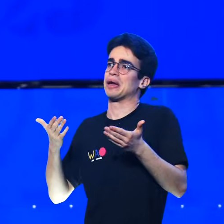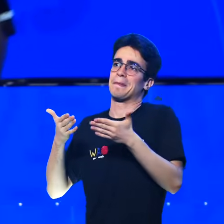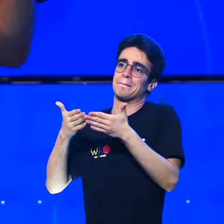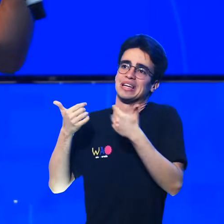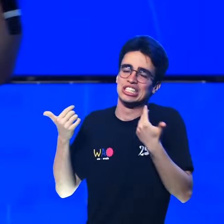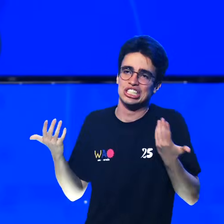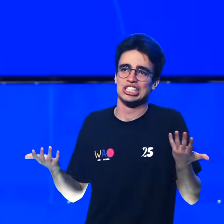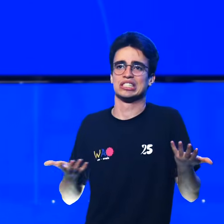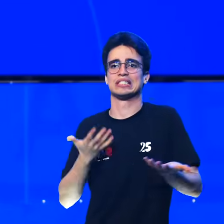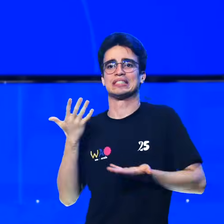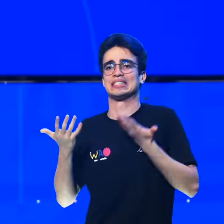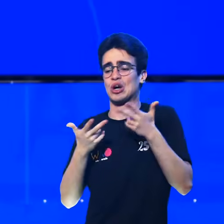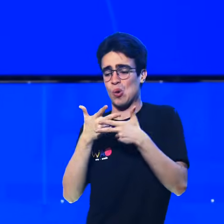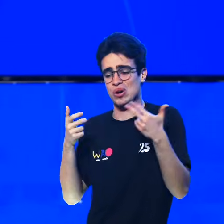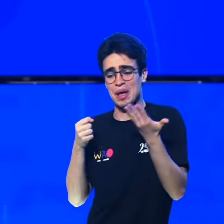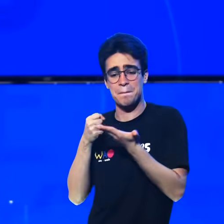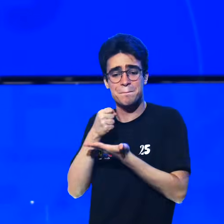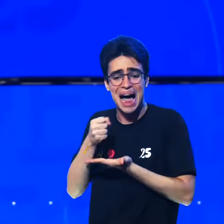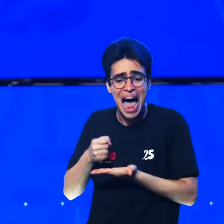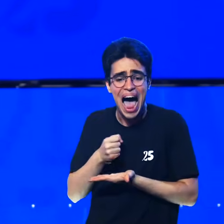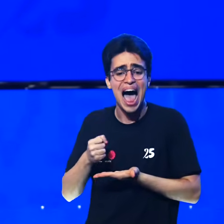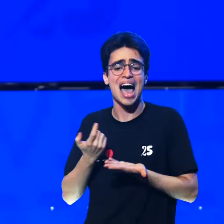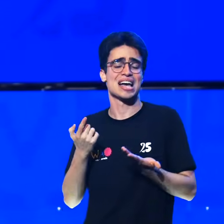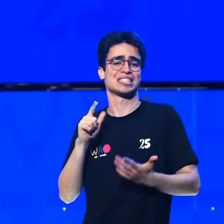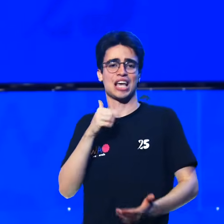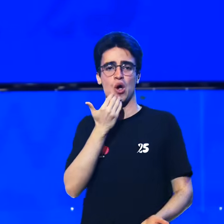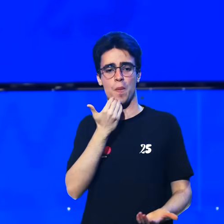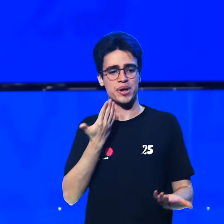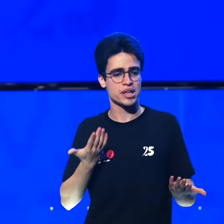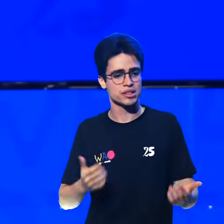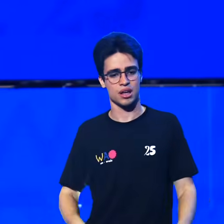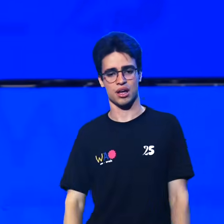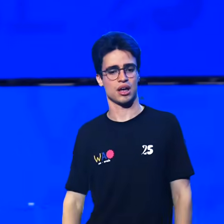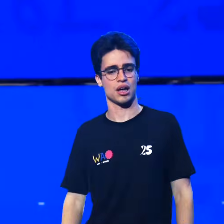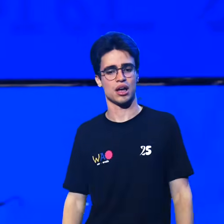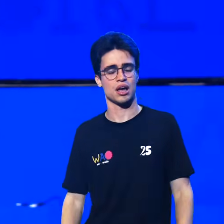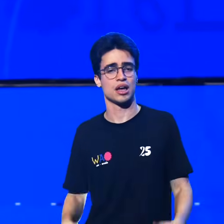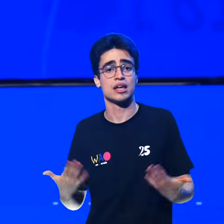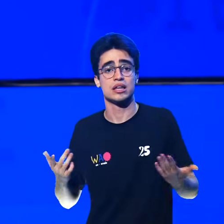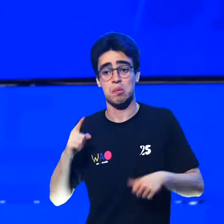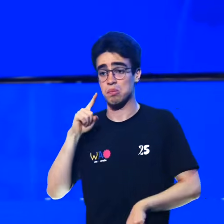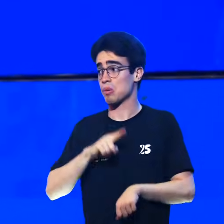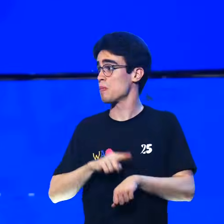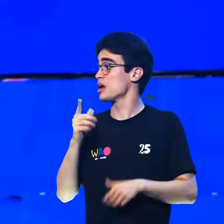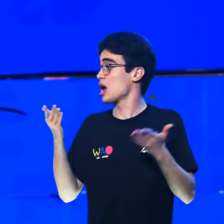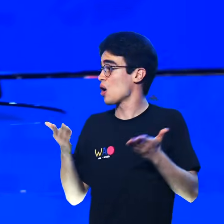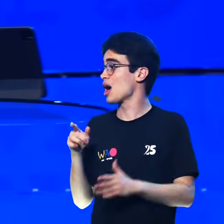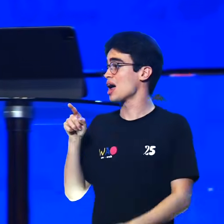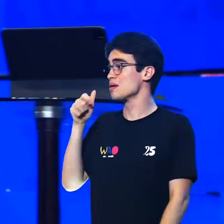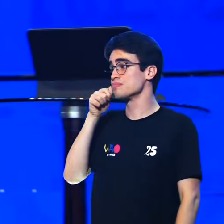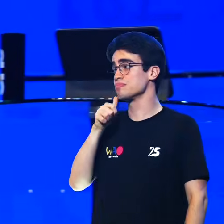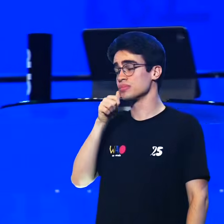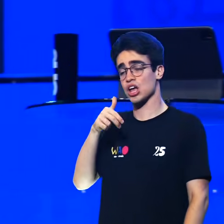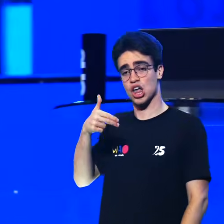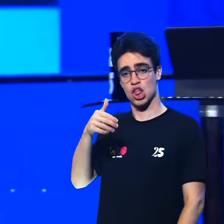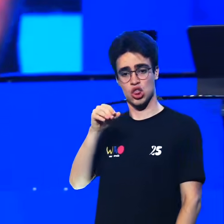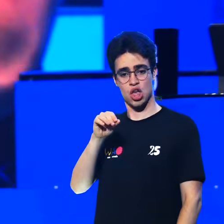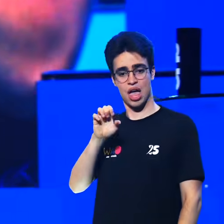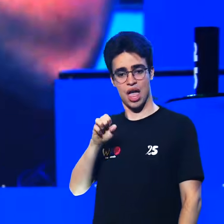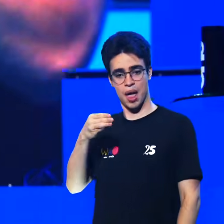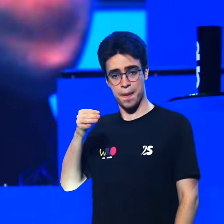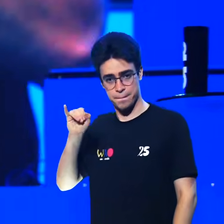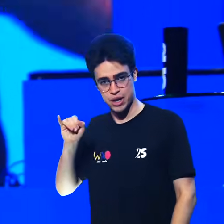a necessidade básica, que era a comida. E agora Noemi está ali com